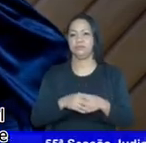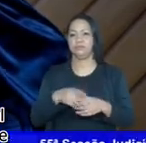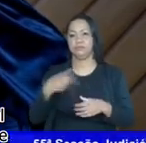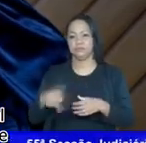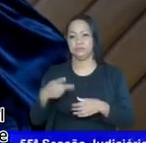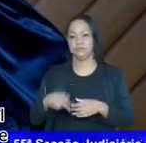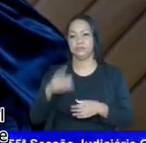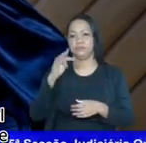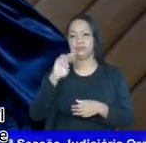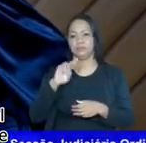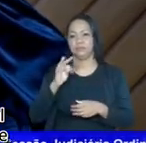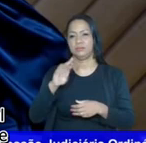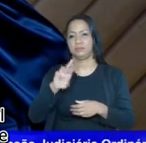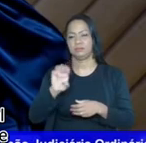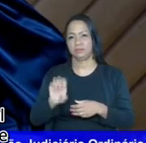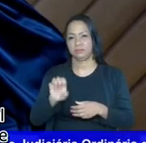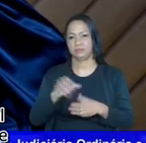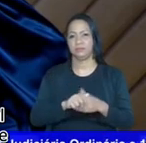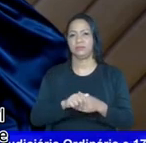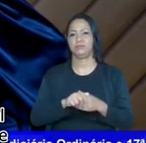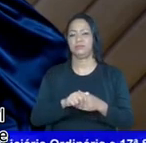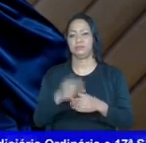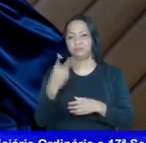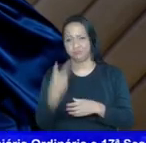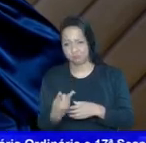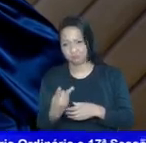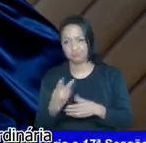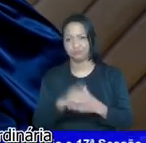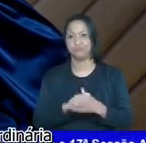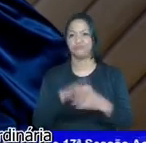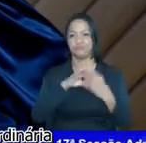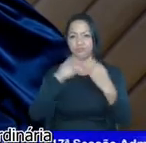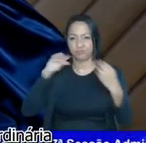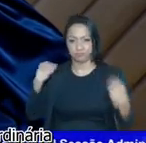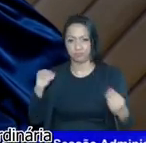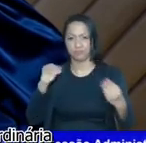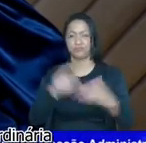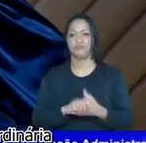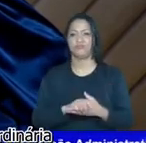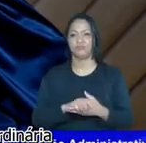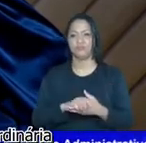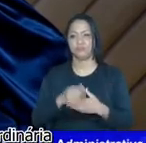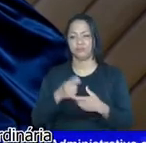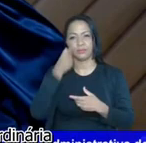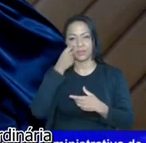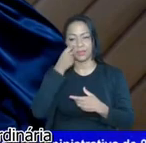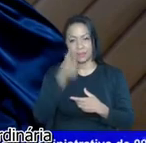Amapá, a ser realizada na modalidade híbrida, e submeto à apreciação a ata